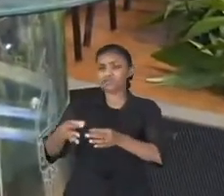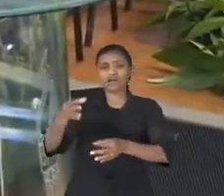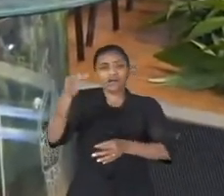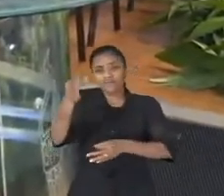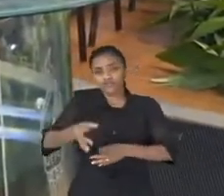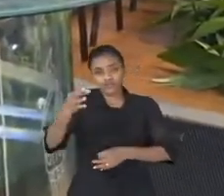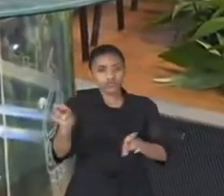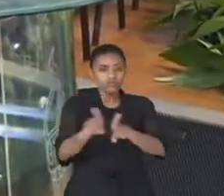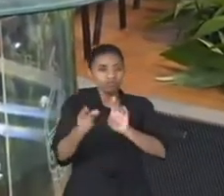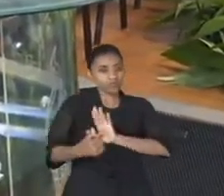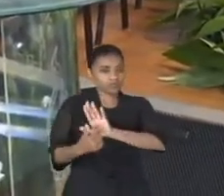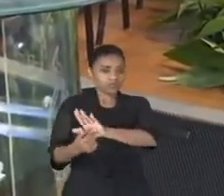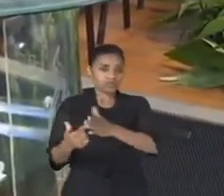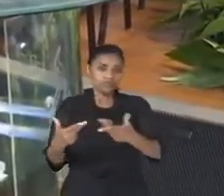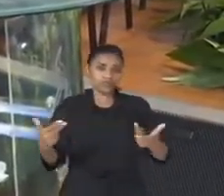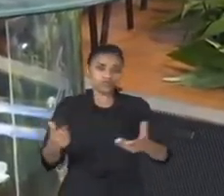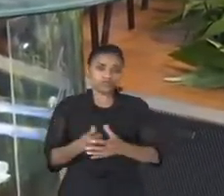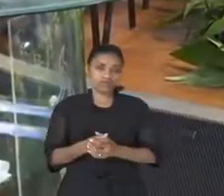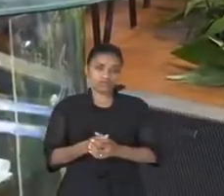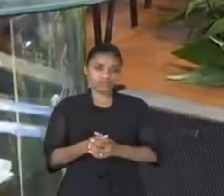juízo.